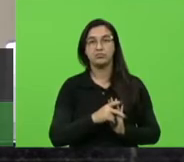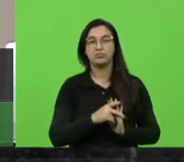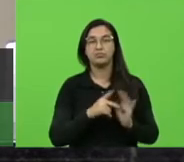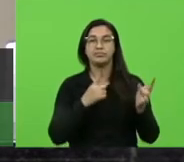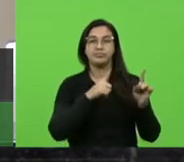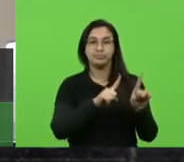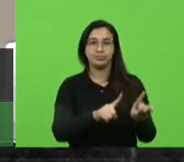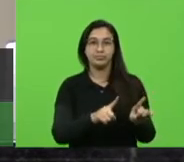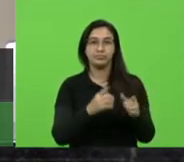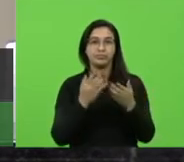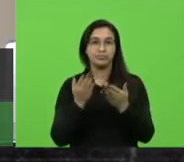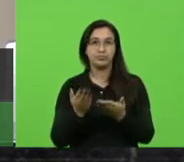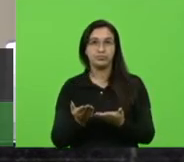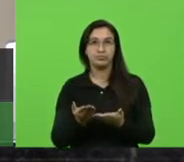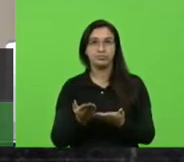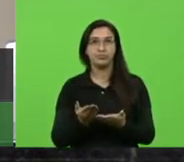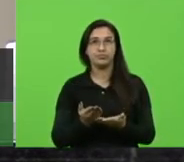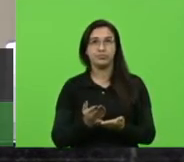contrário.